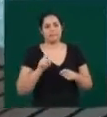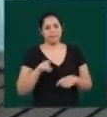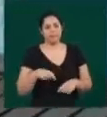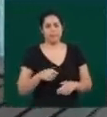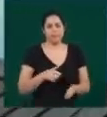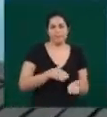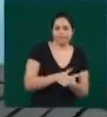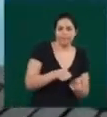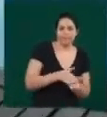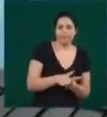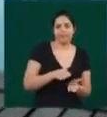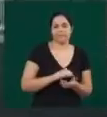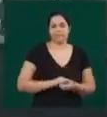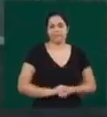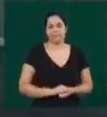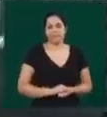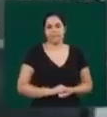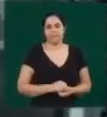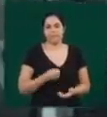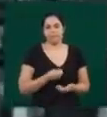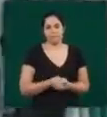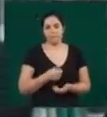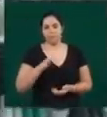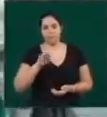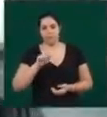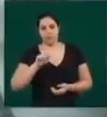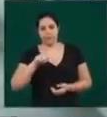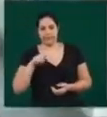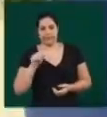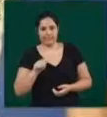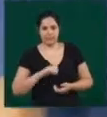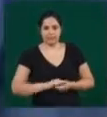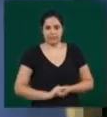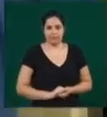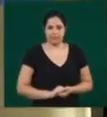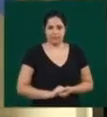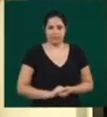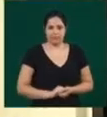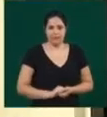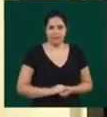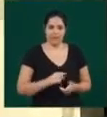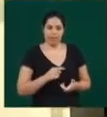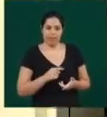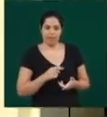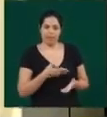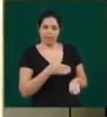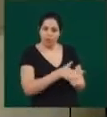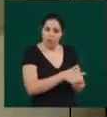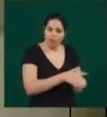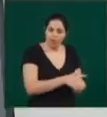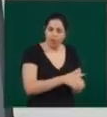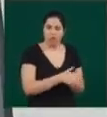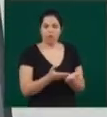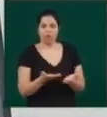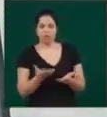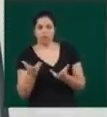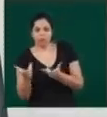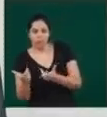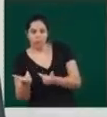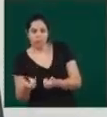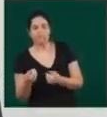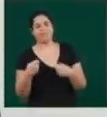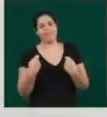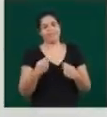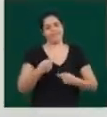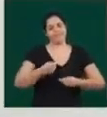com a taxa de condomínio. E para a relação entre os gastos e a qualidade do serviço ficar equilibrada, uma boa